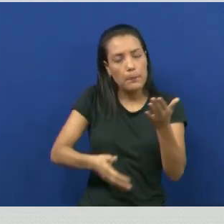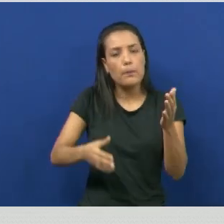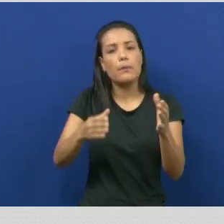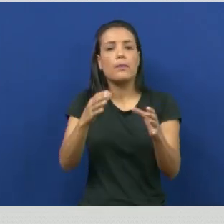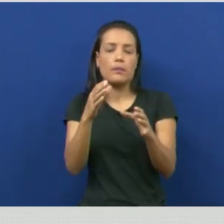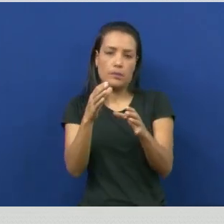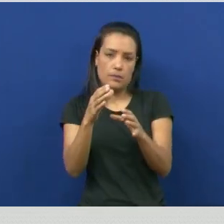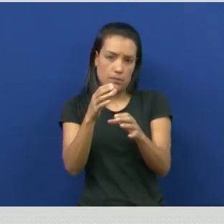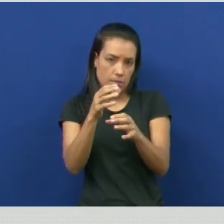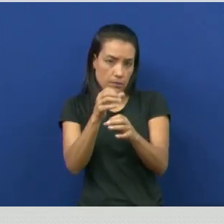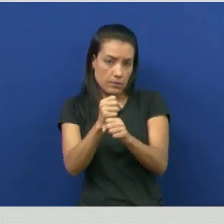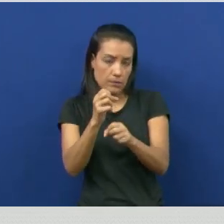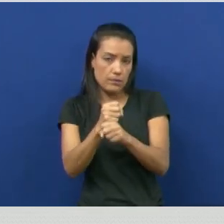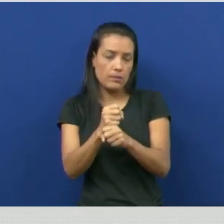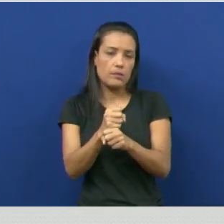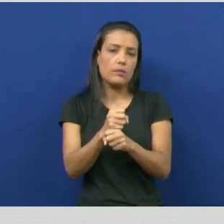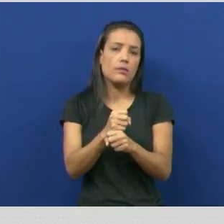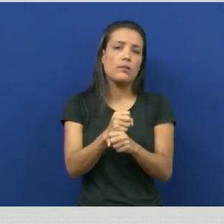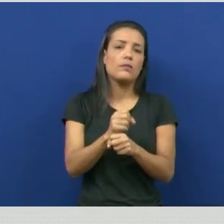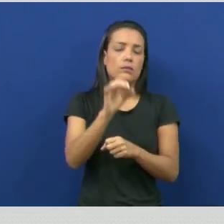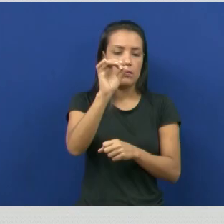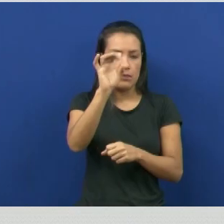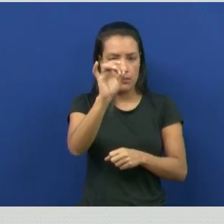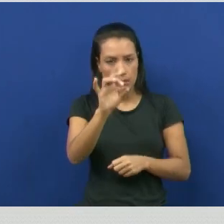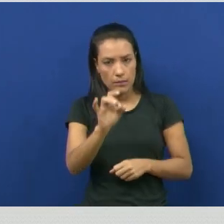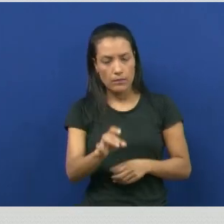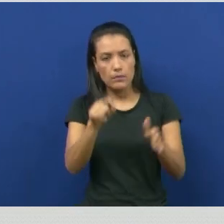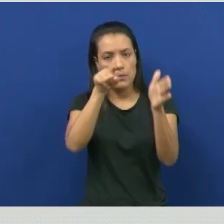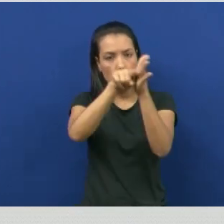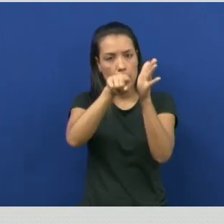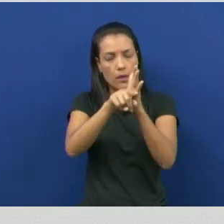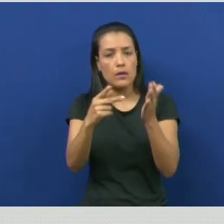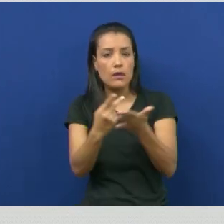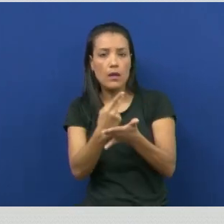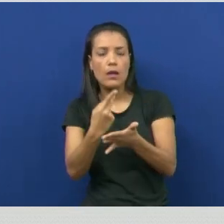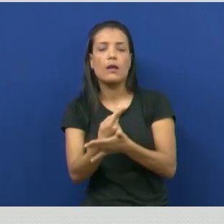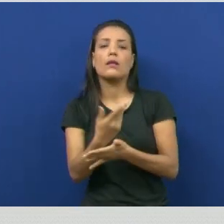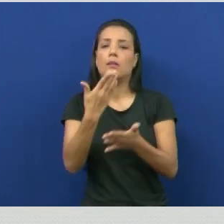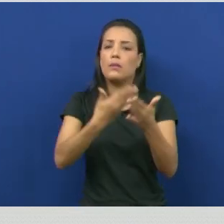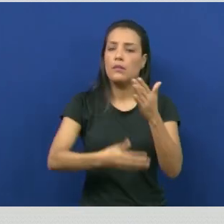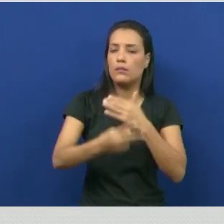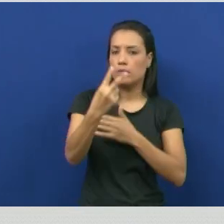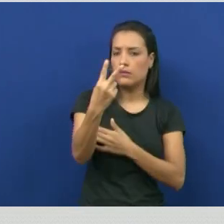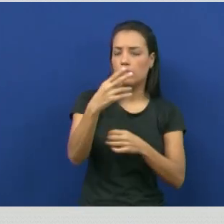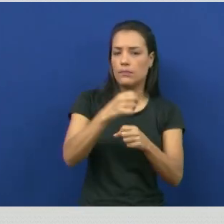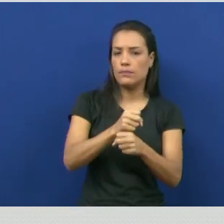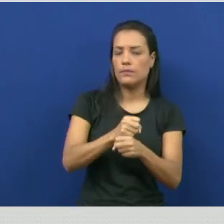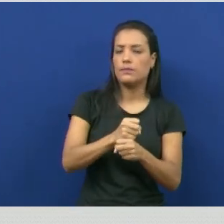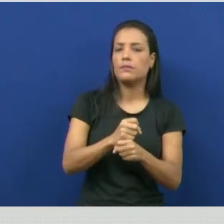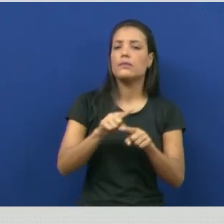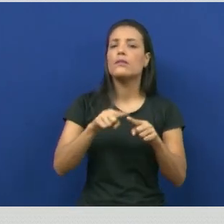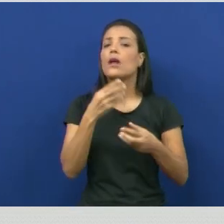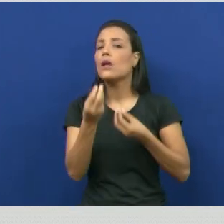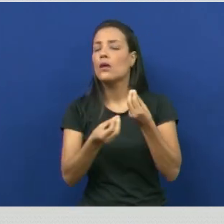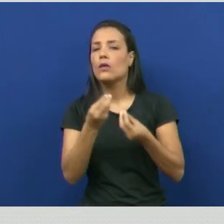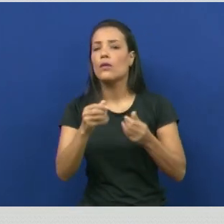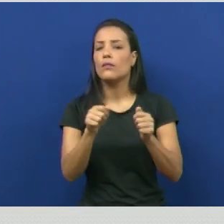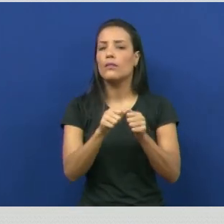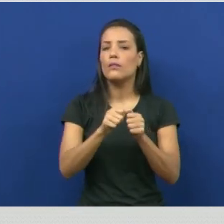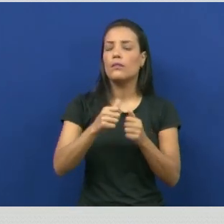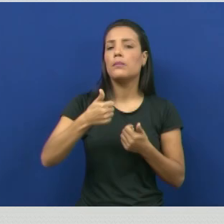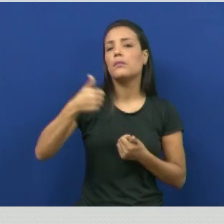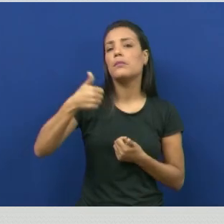2 pontos por cada questão errada. Tá, como que a gente pode fazer primeiro no caso de Patrícia?